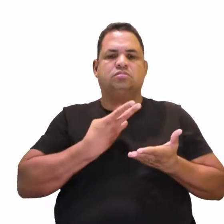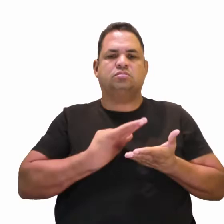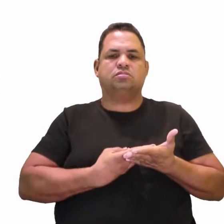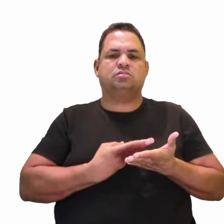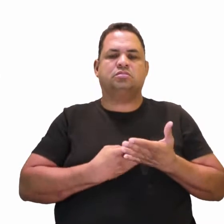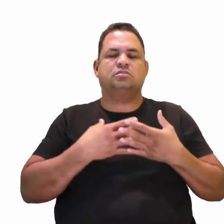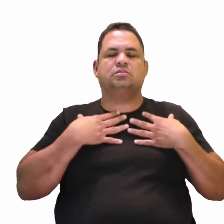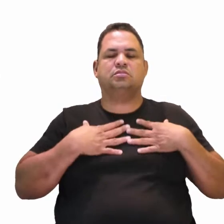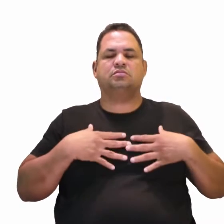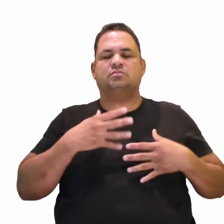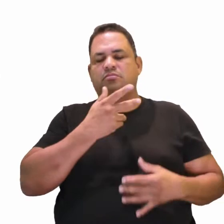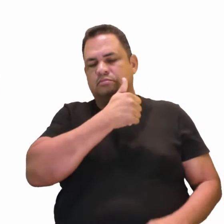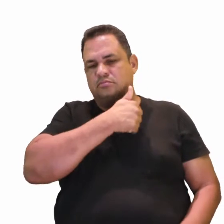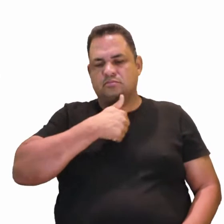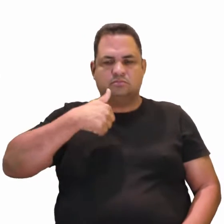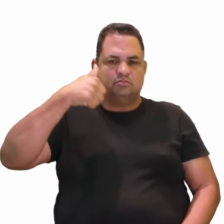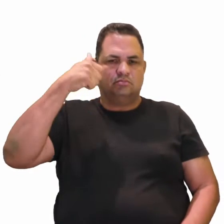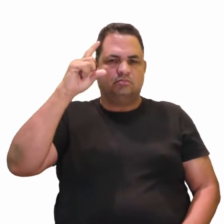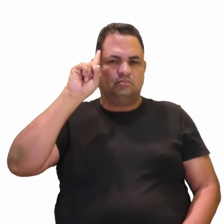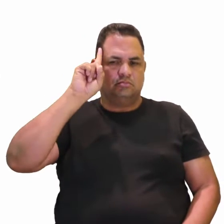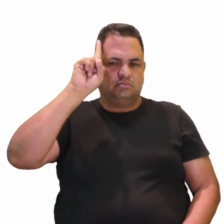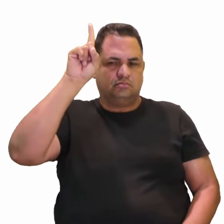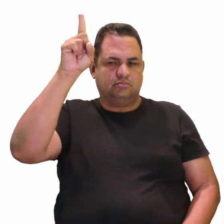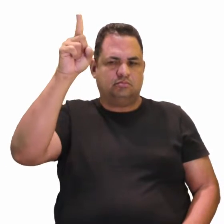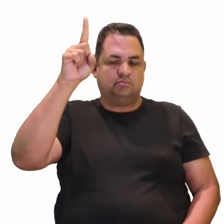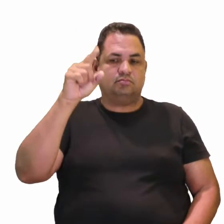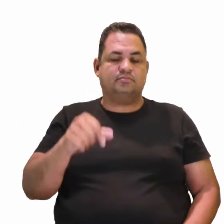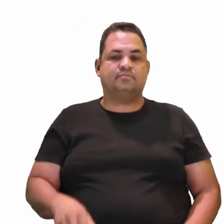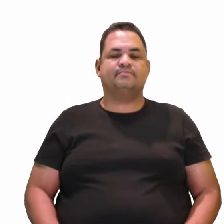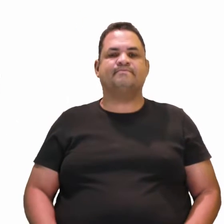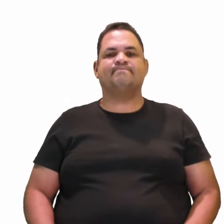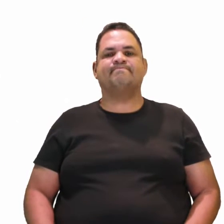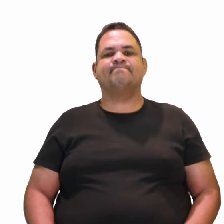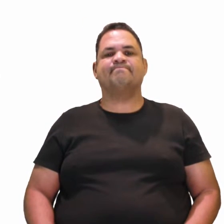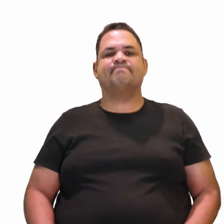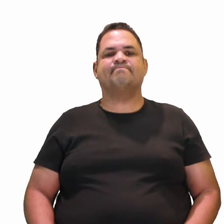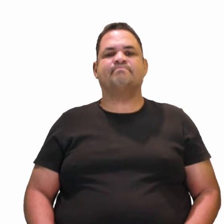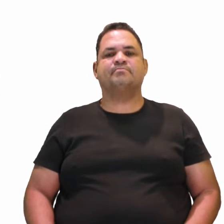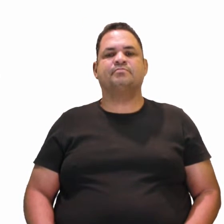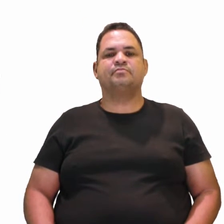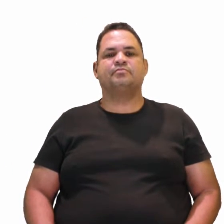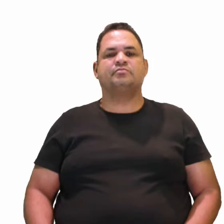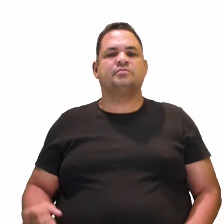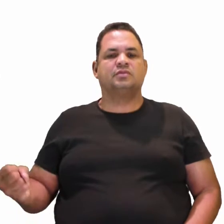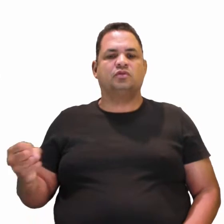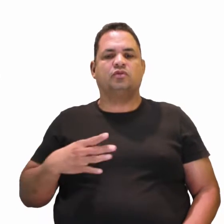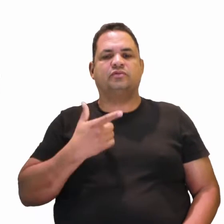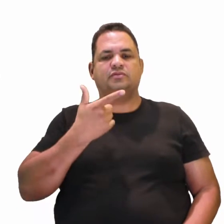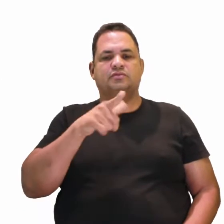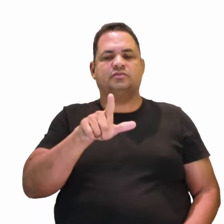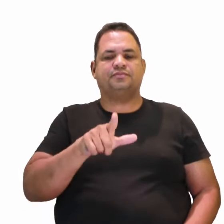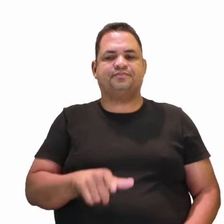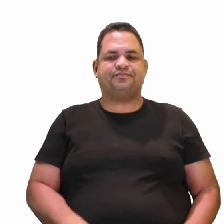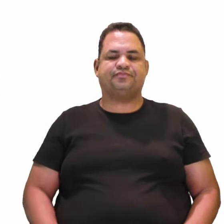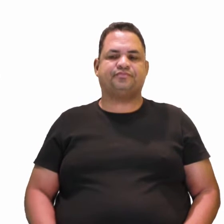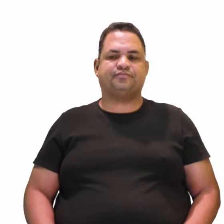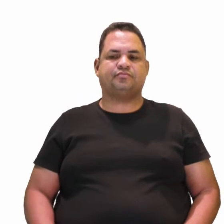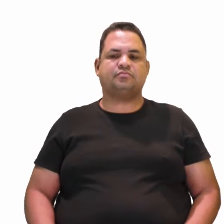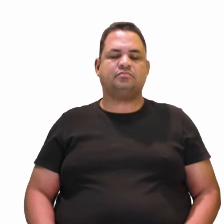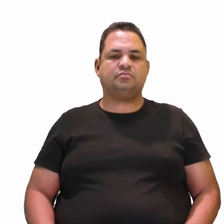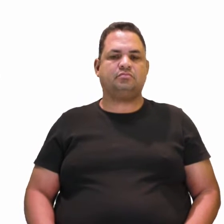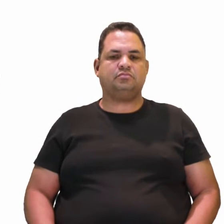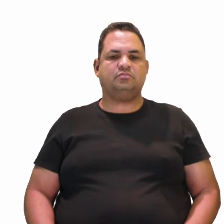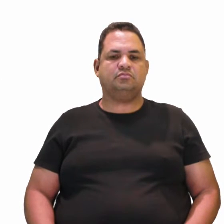Seria refrescar, mas aqui a ideia ideal seria essa ideia de você se renovar.